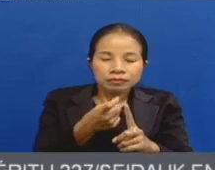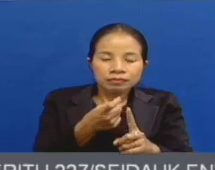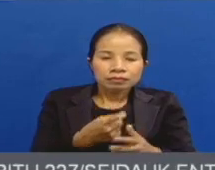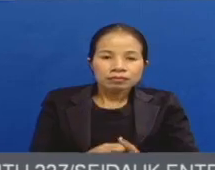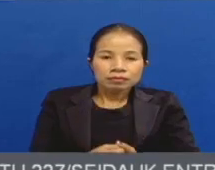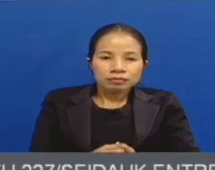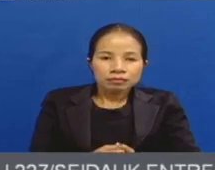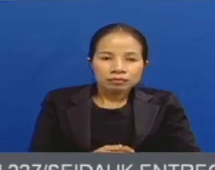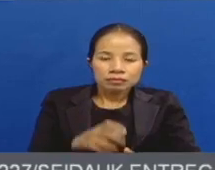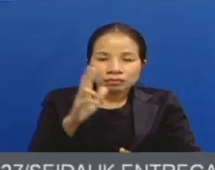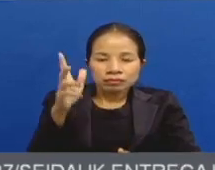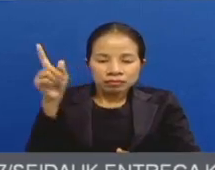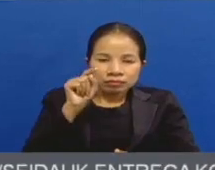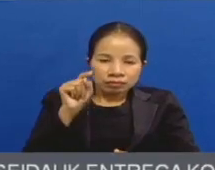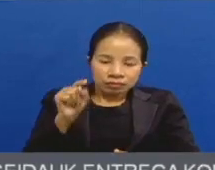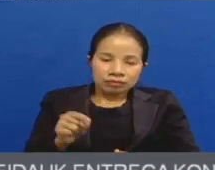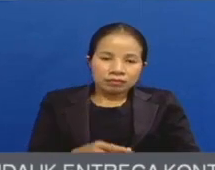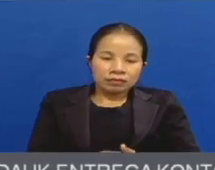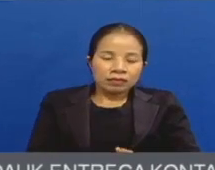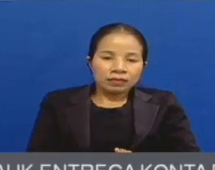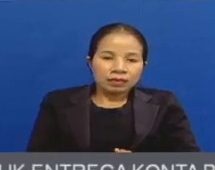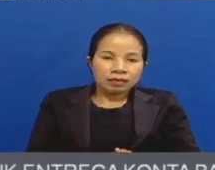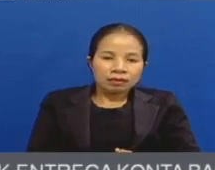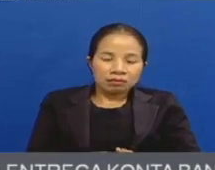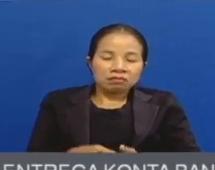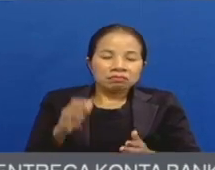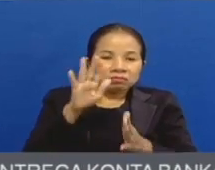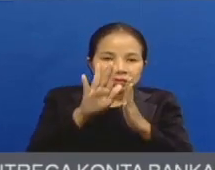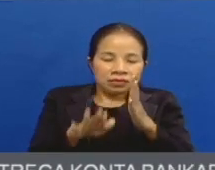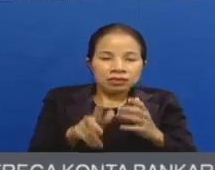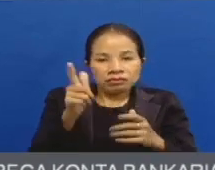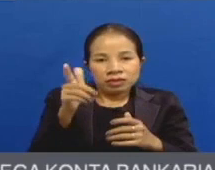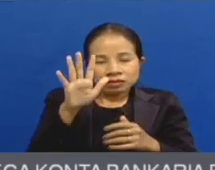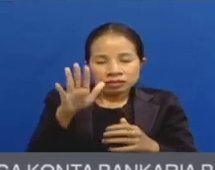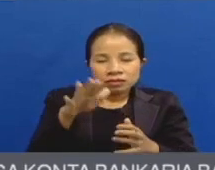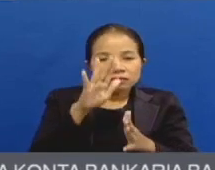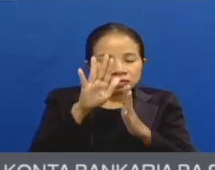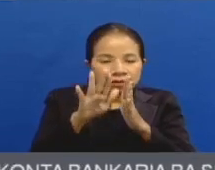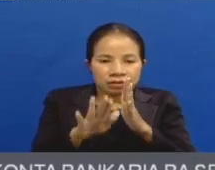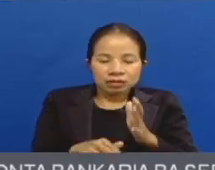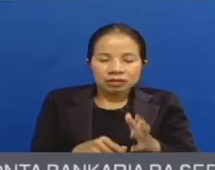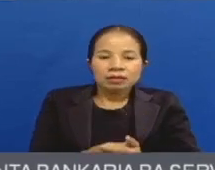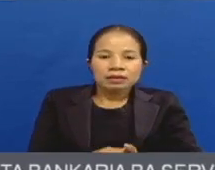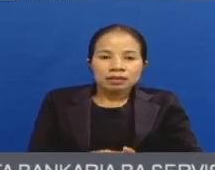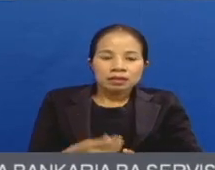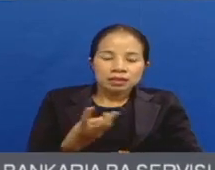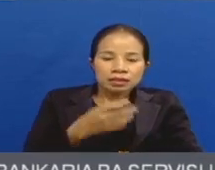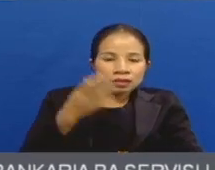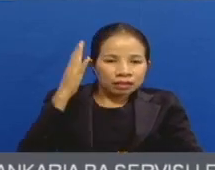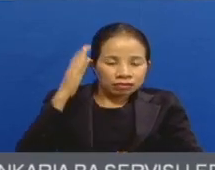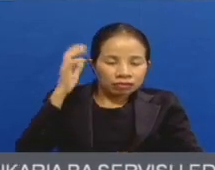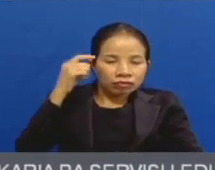menos usi 30% e dane até que menos usi 25 mai krai tan então e tare no in kata